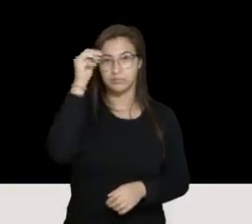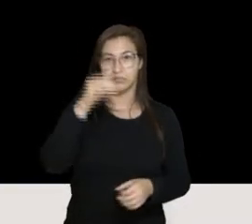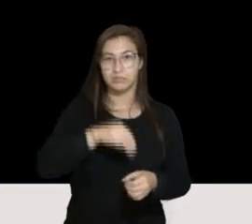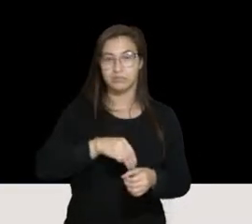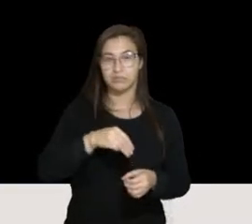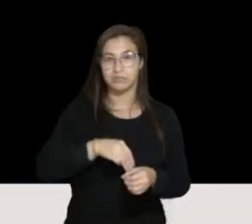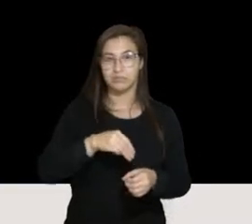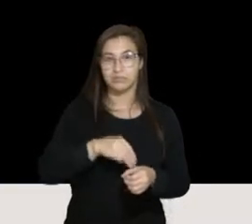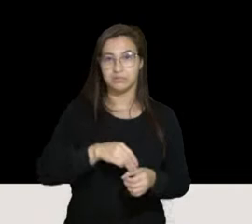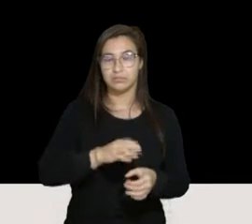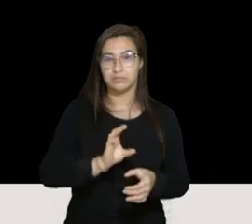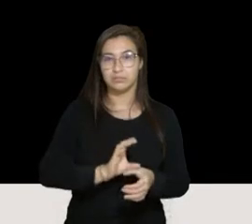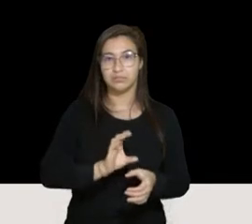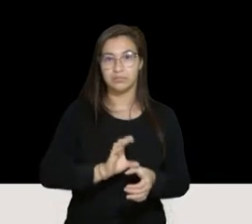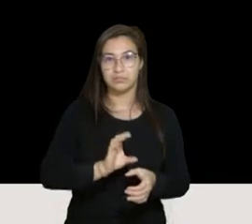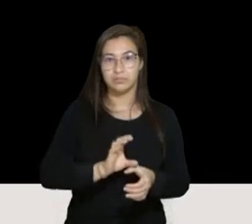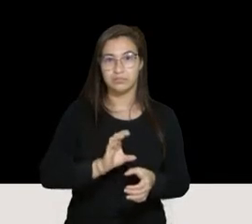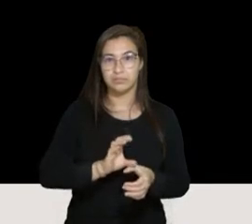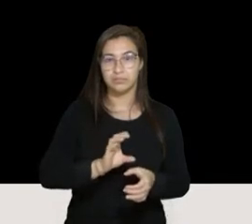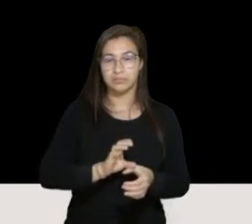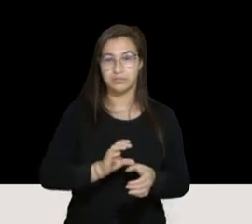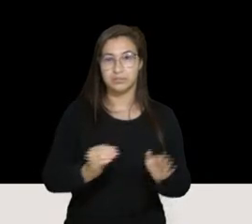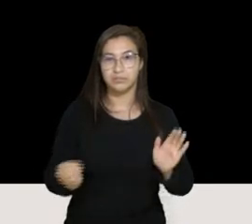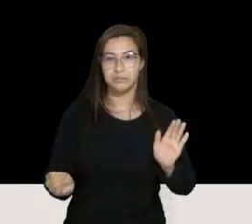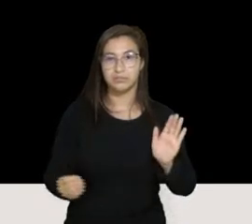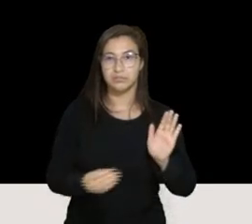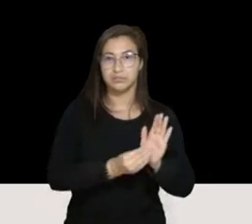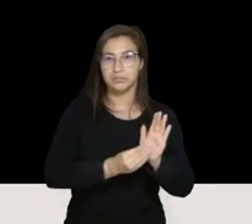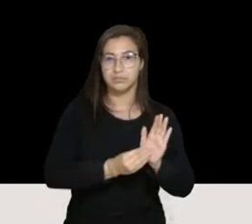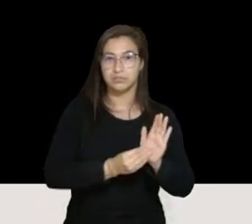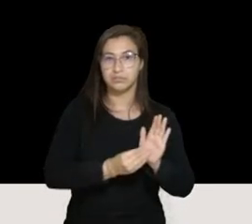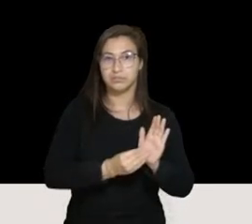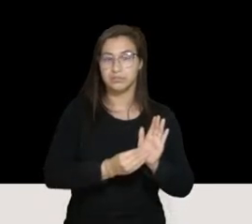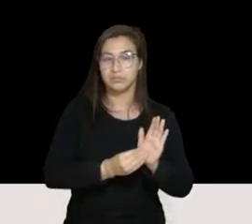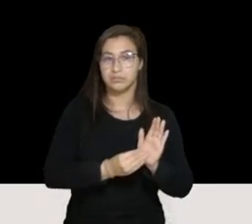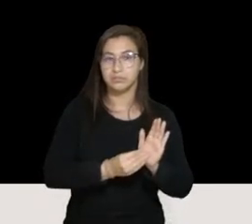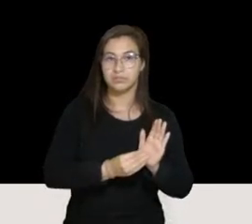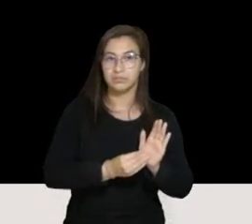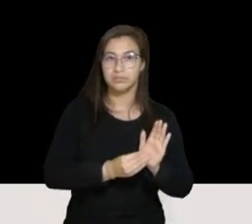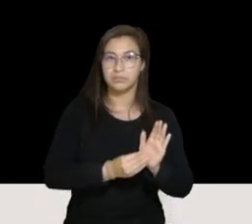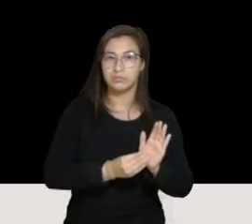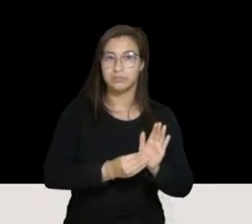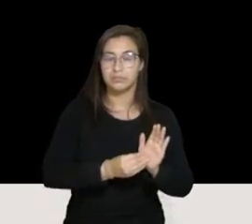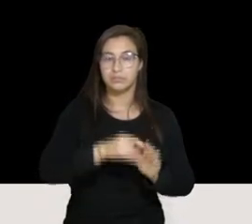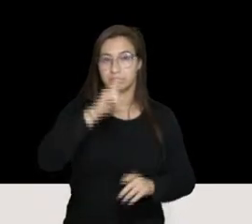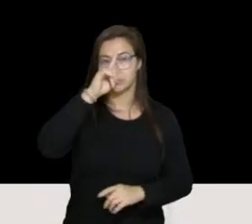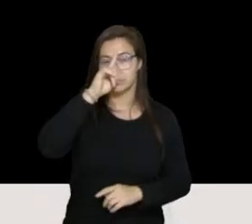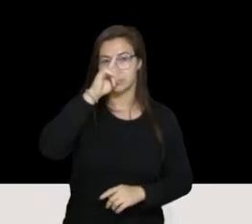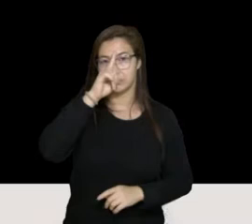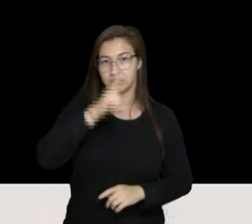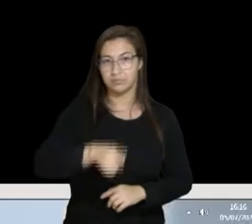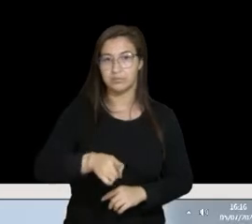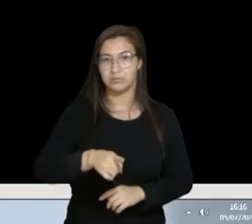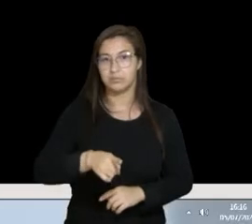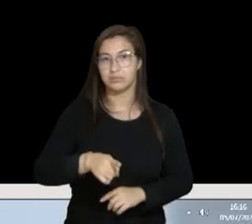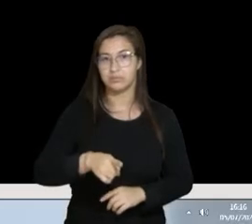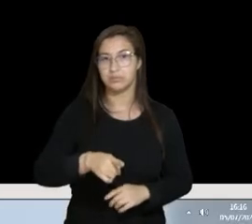ao Prefeito Municipal de Canoinhas pela publicação de decreto